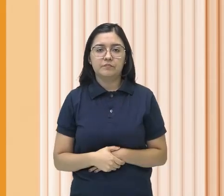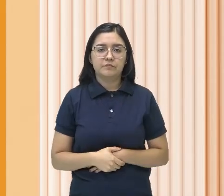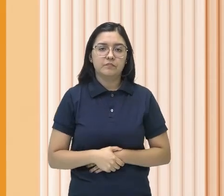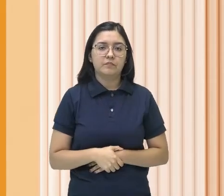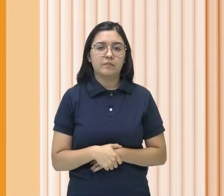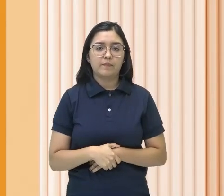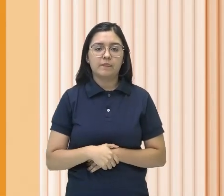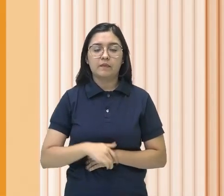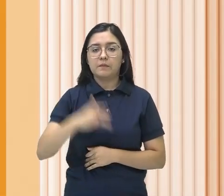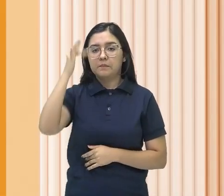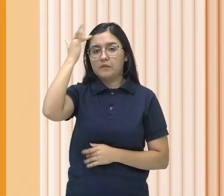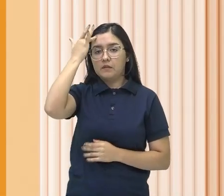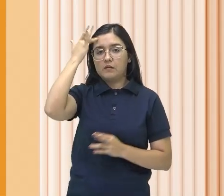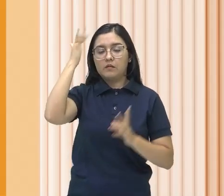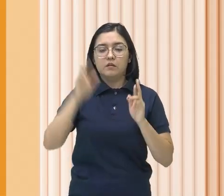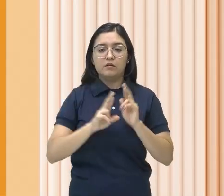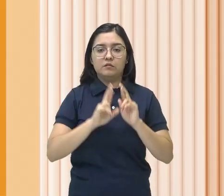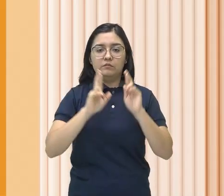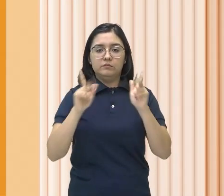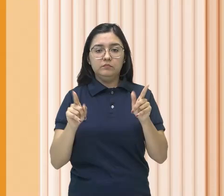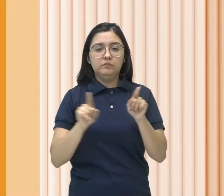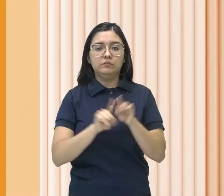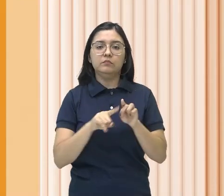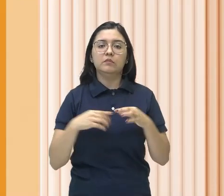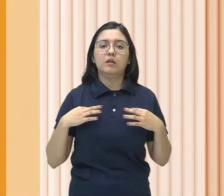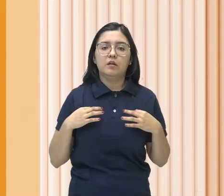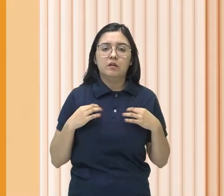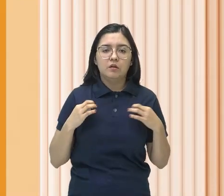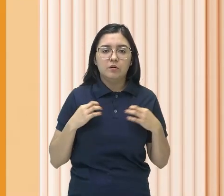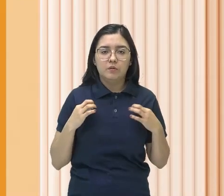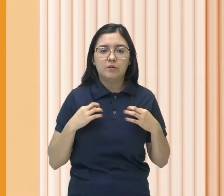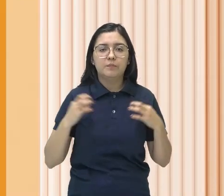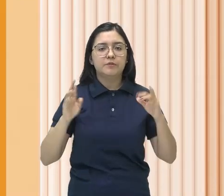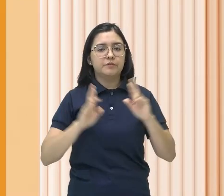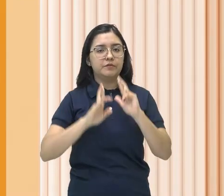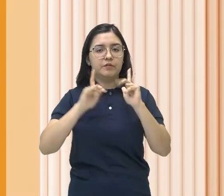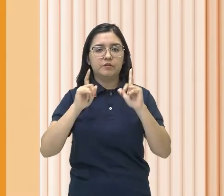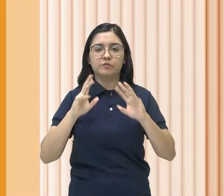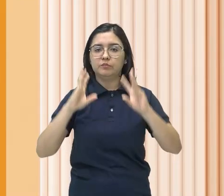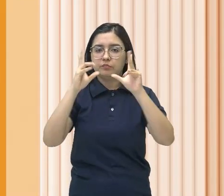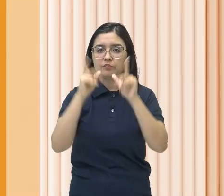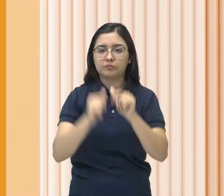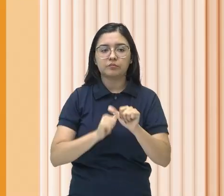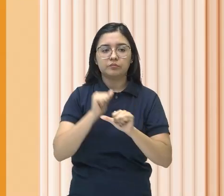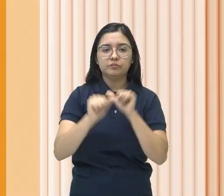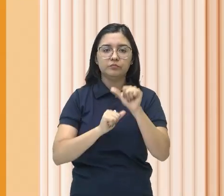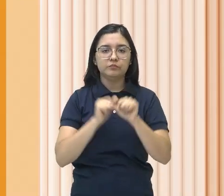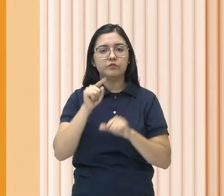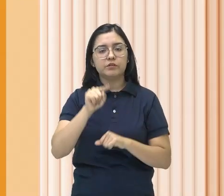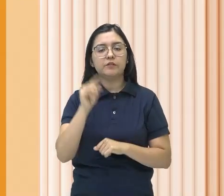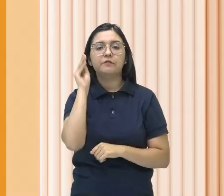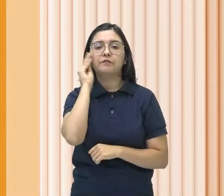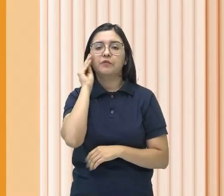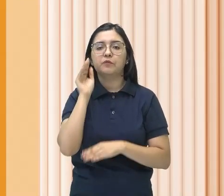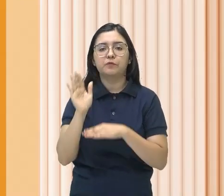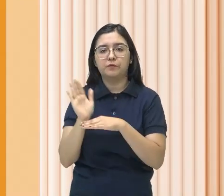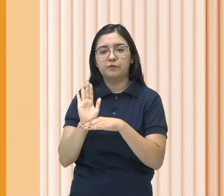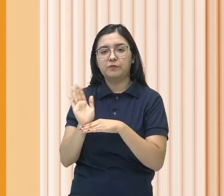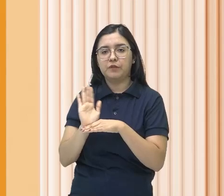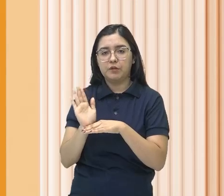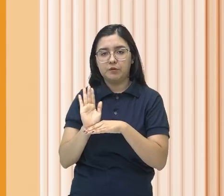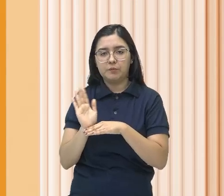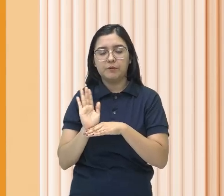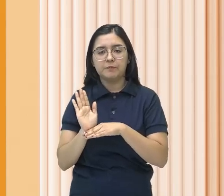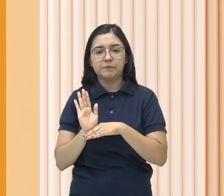Tem mentalidade diferente, até a roupa é diferente, né? Tudo muda. Quando você assiste um filme, né? Esses filmes de